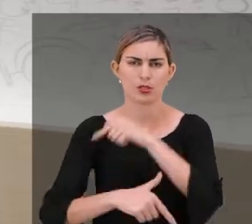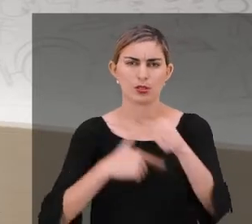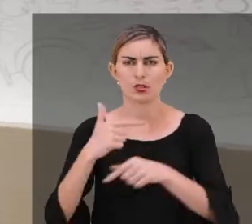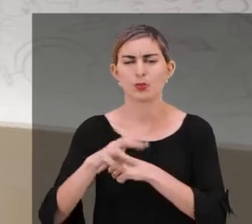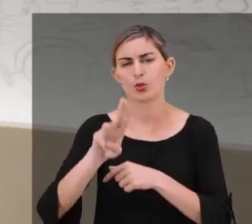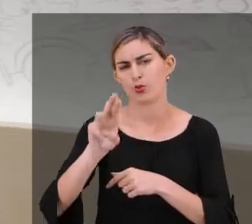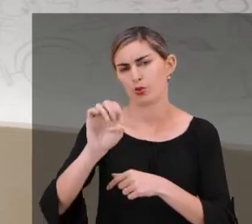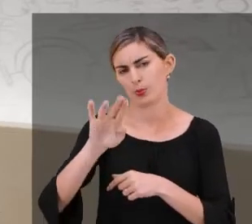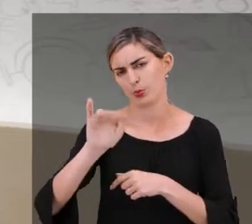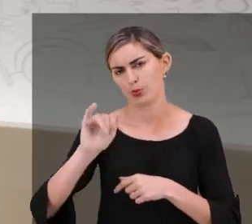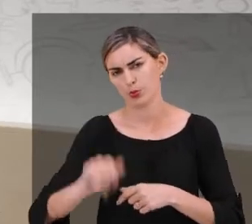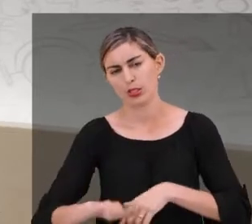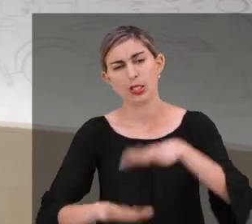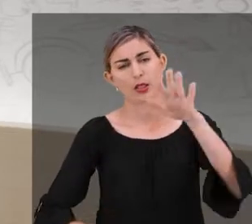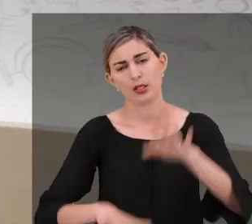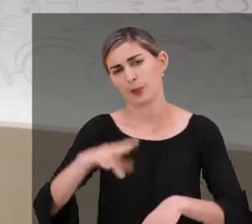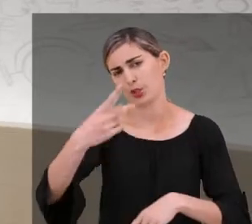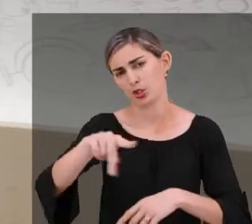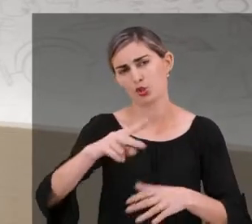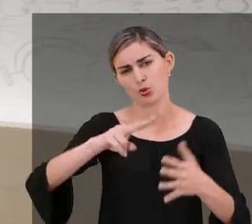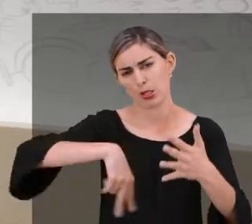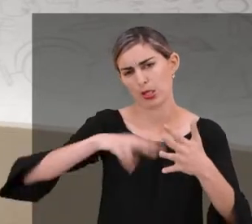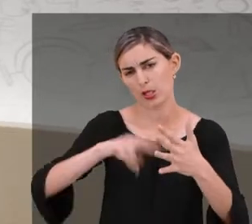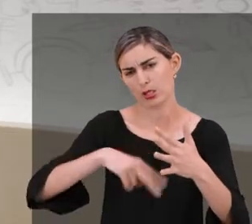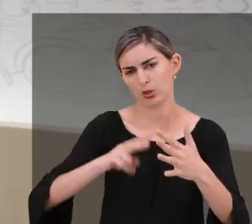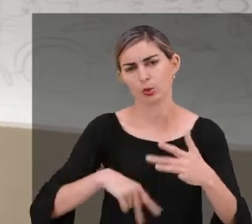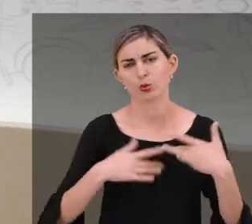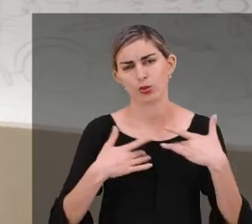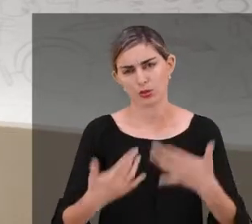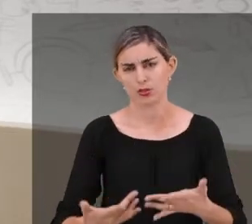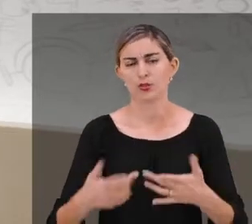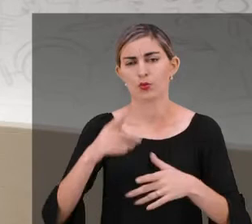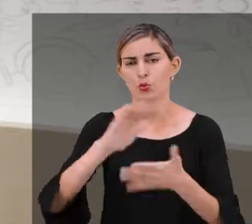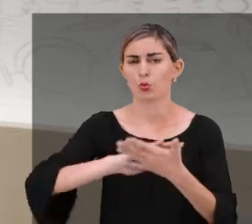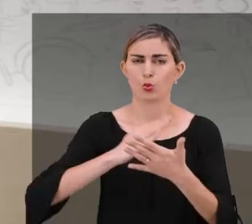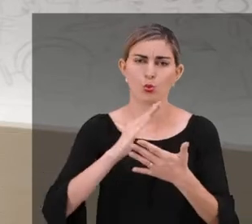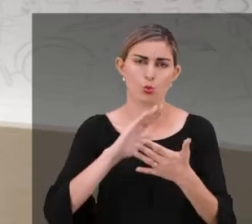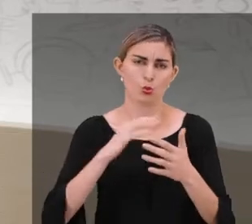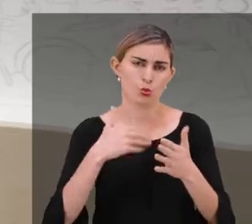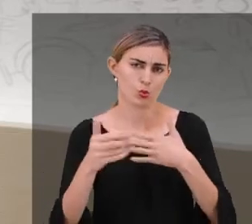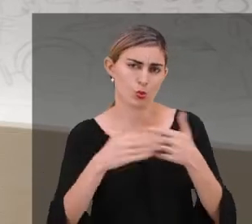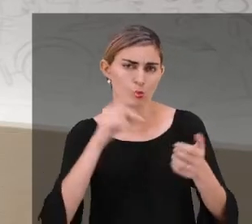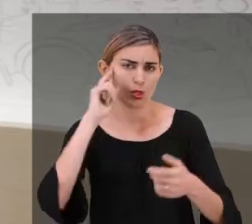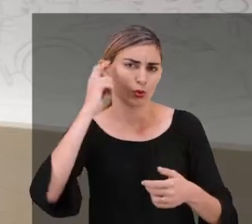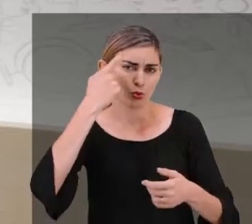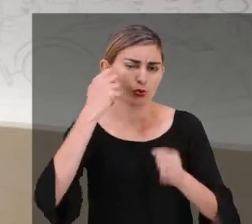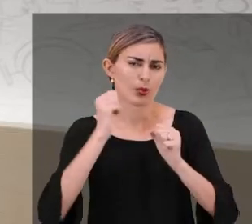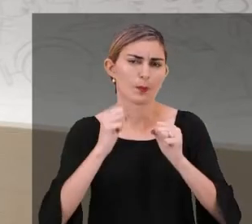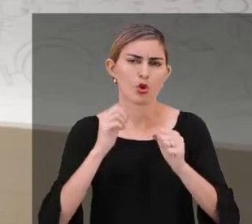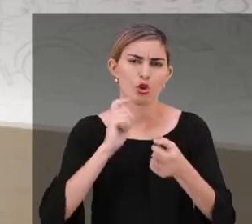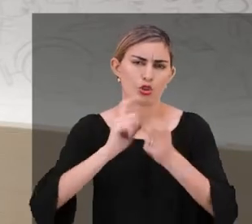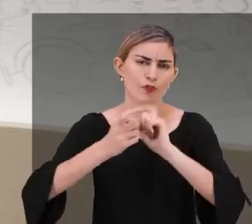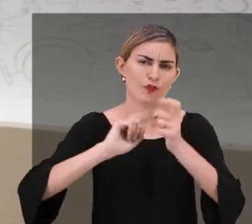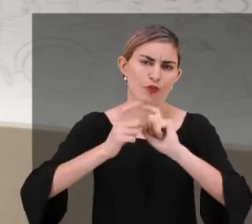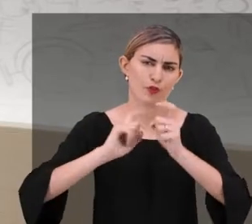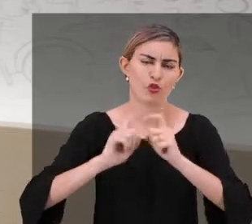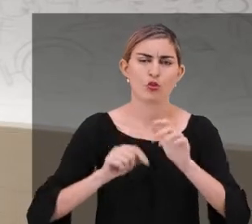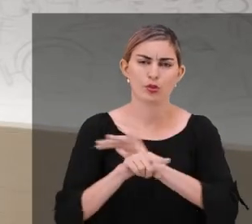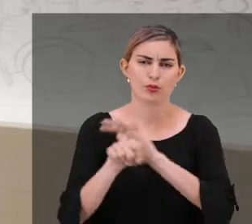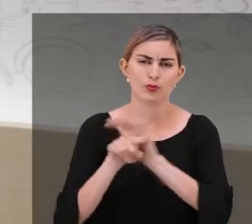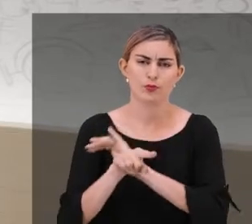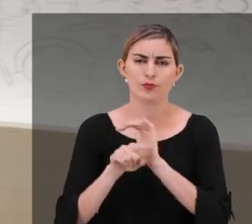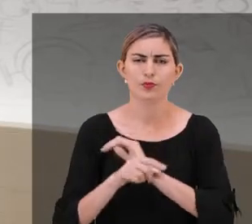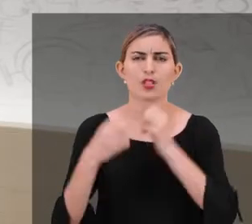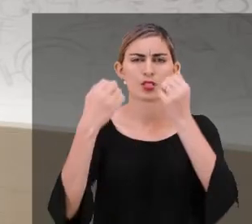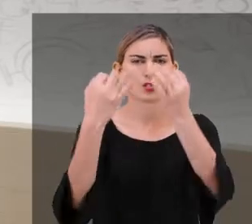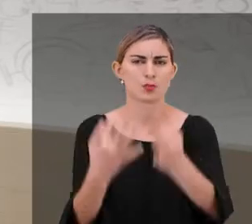do trabalho do e-book que vai ter, depender da sua leitura e dedicação, você qualquer dúvida pode estar se dirigindo ao fórum. Lá você